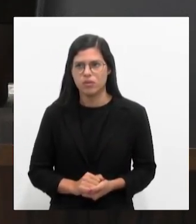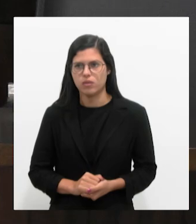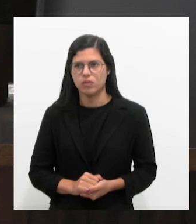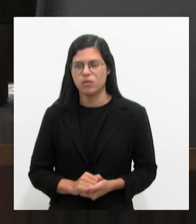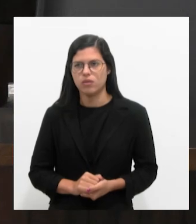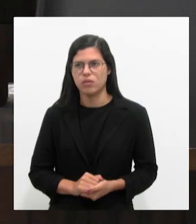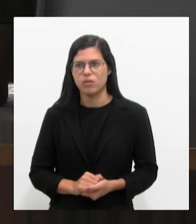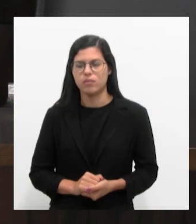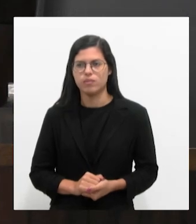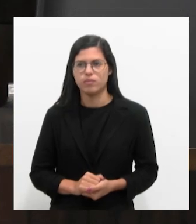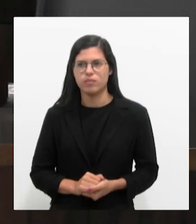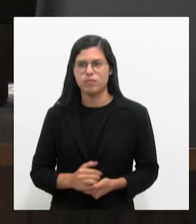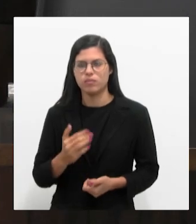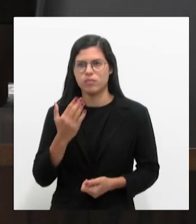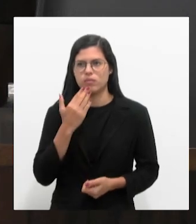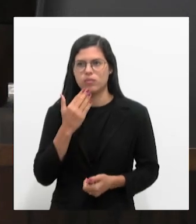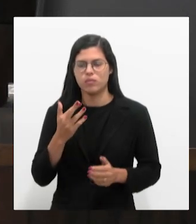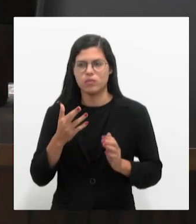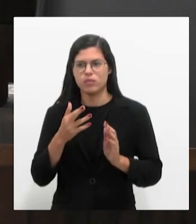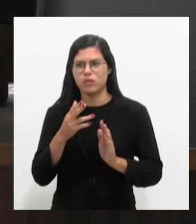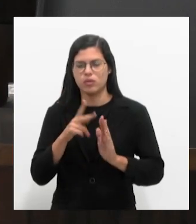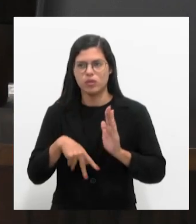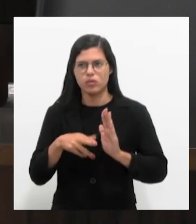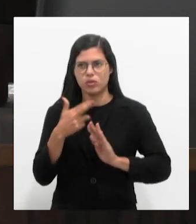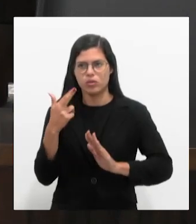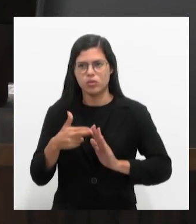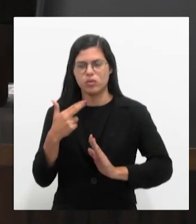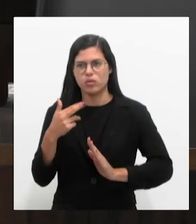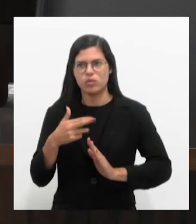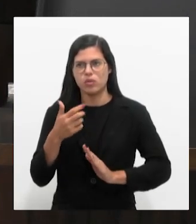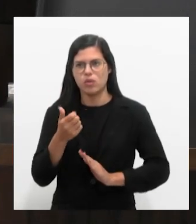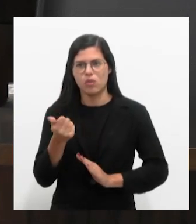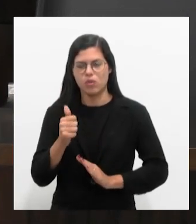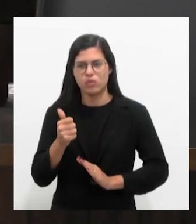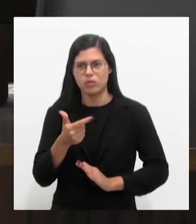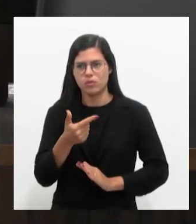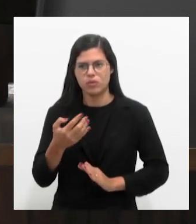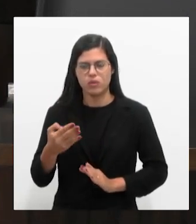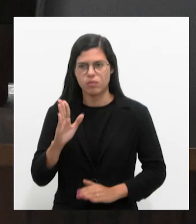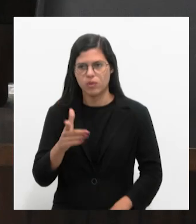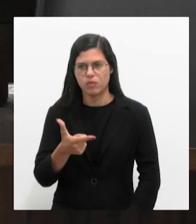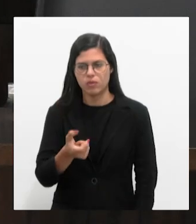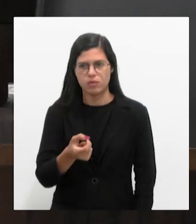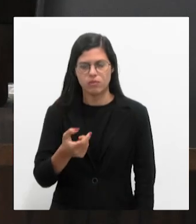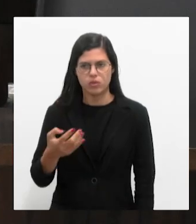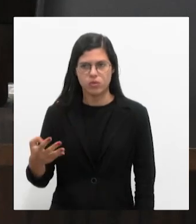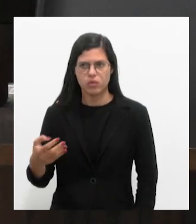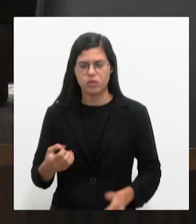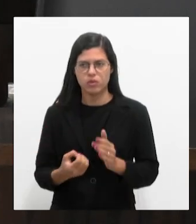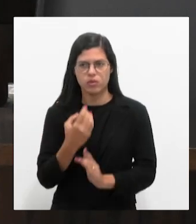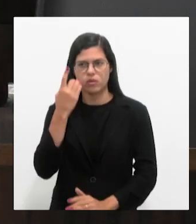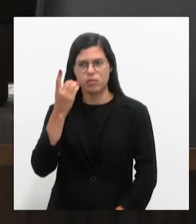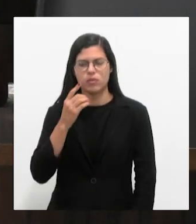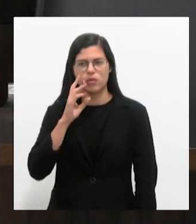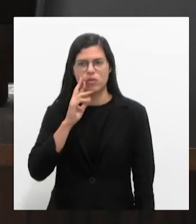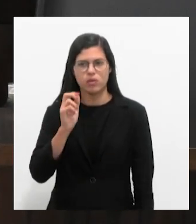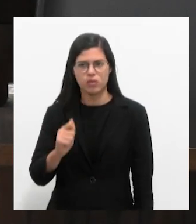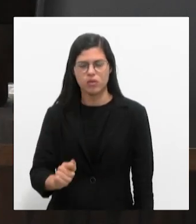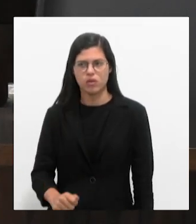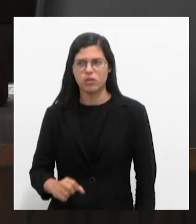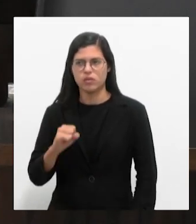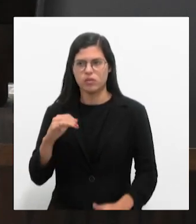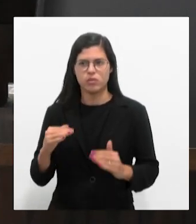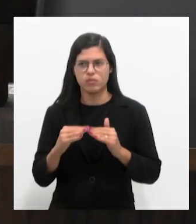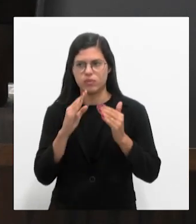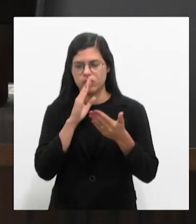Há sobre a mesa, projeto de resolução 1154 de 2024, de autoria do deputado Rodrigo Amorim. Os